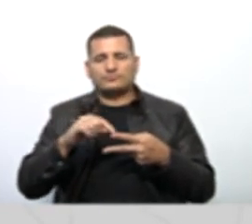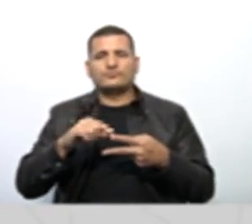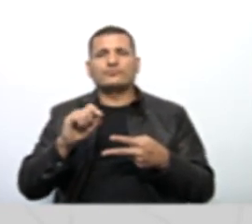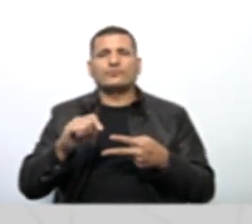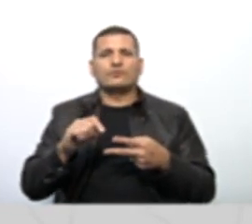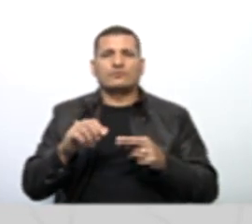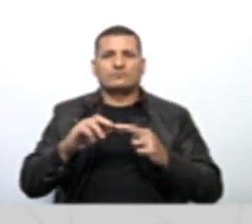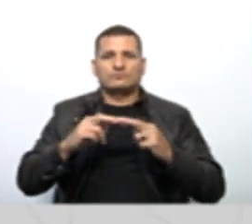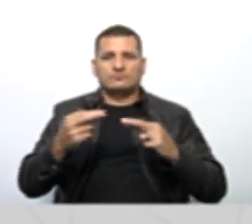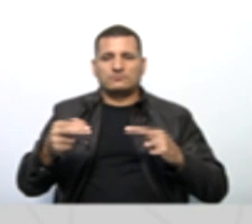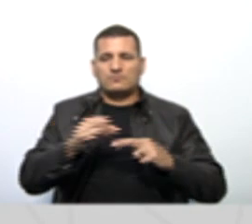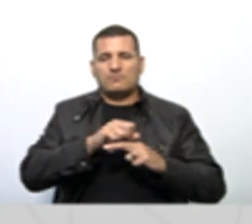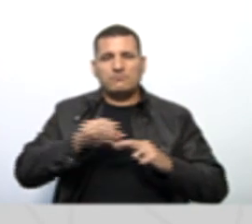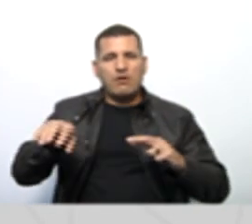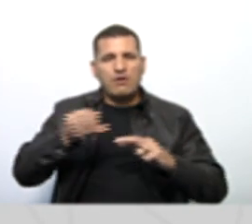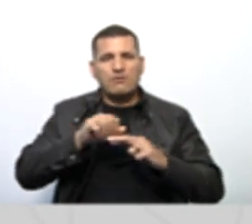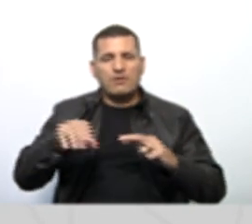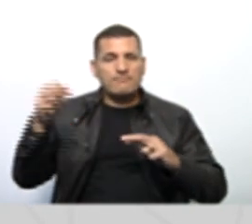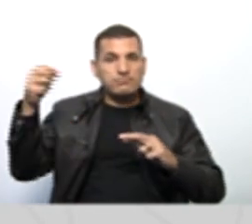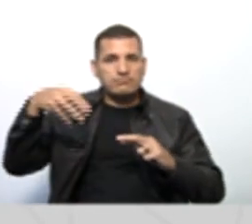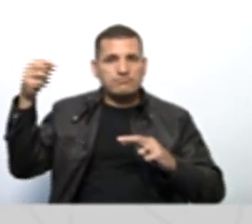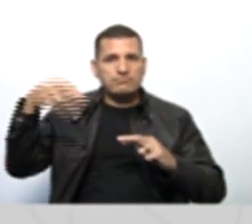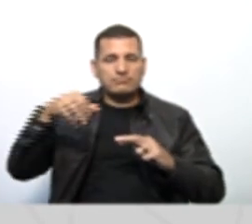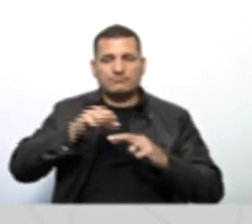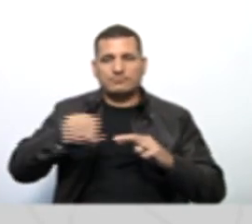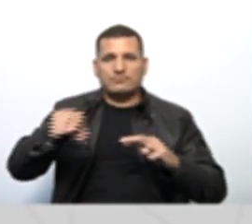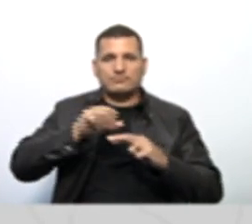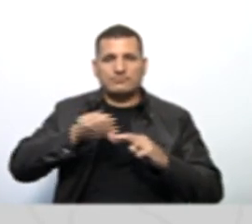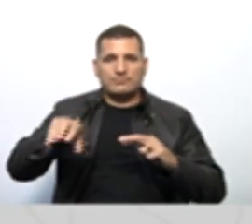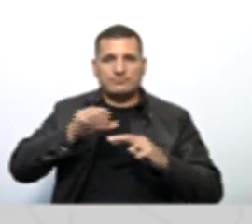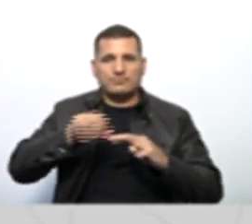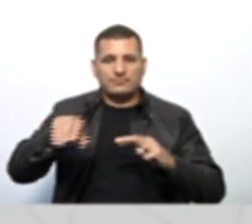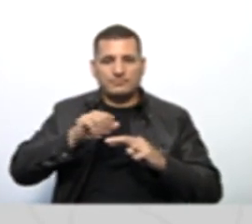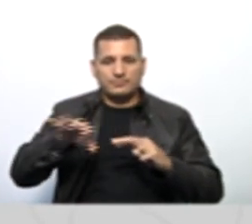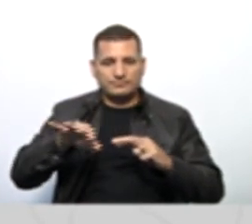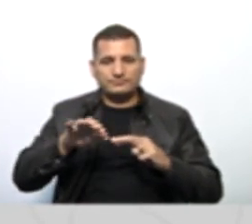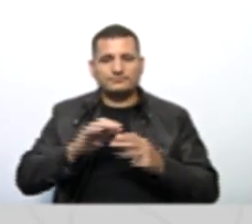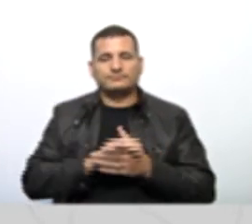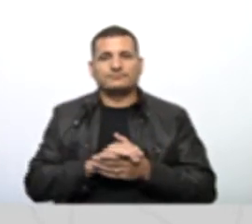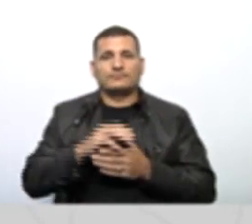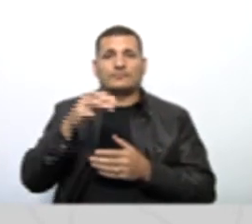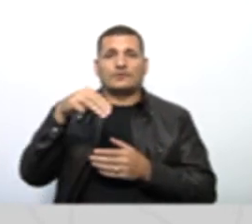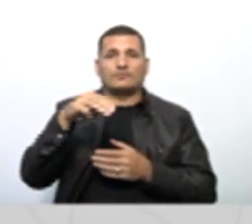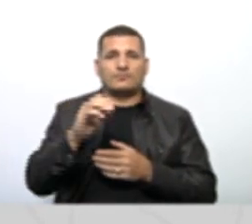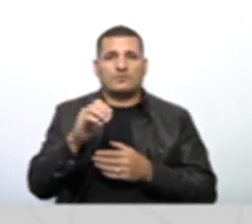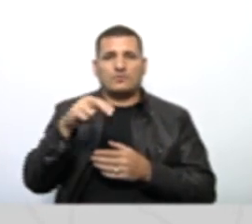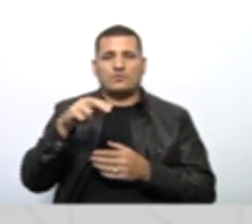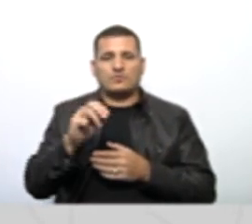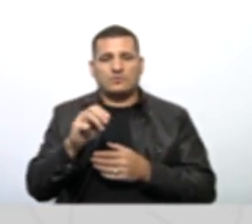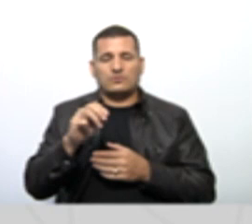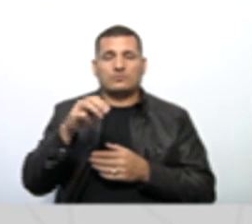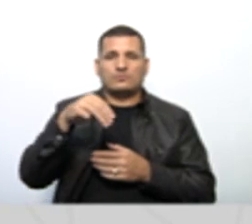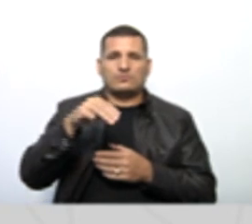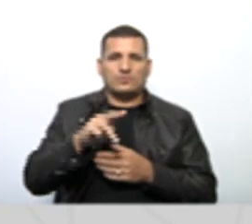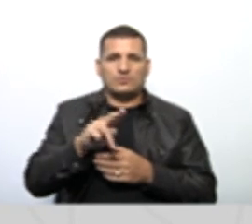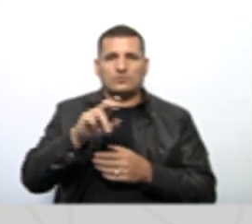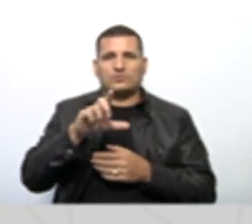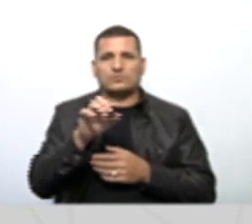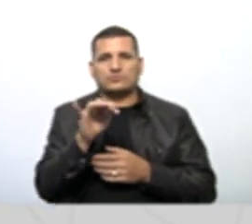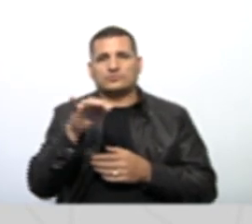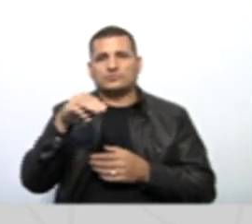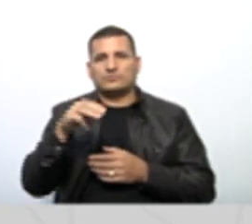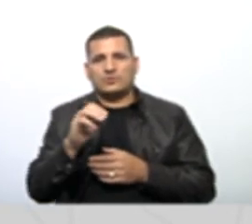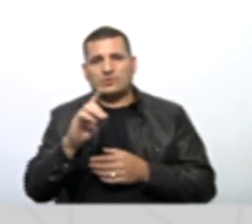feixe de luz certo modo ele passa um feixe né pelo caminho até o seu destino o multimodo ela